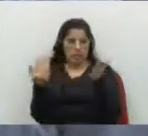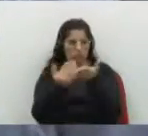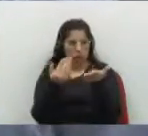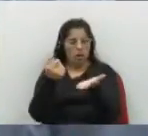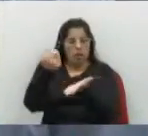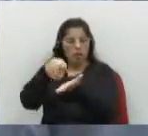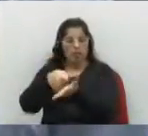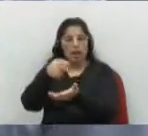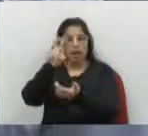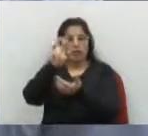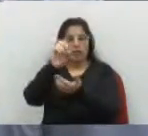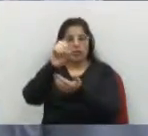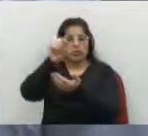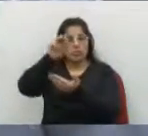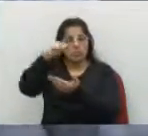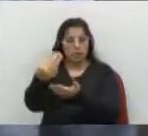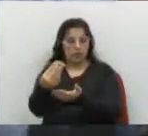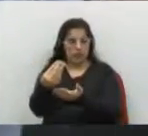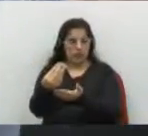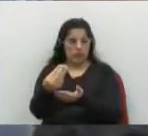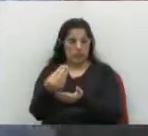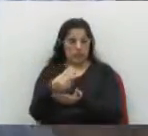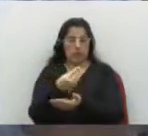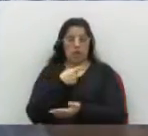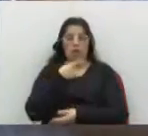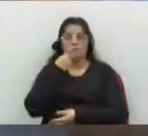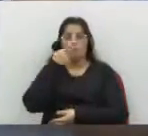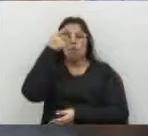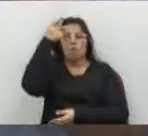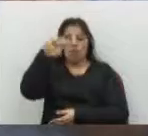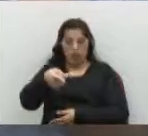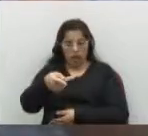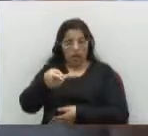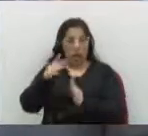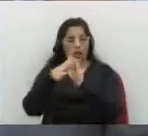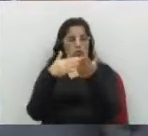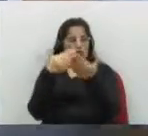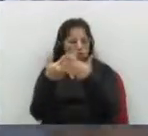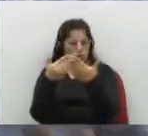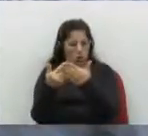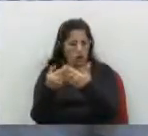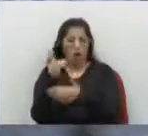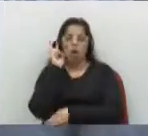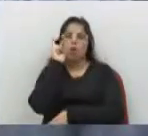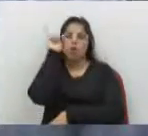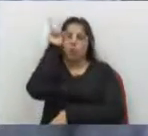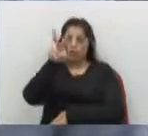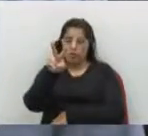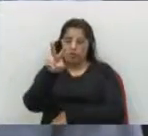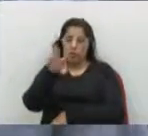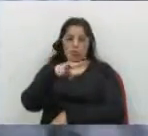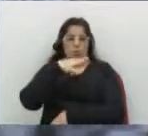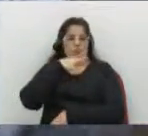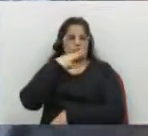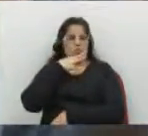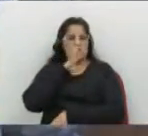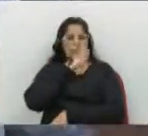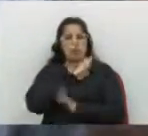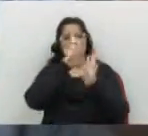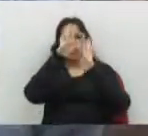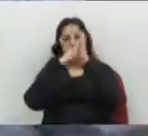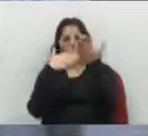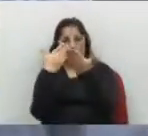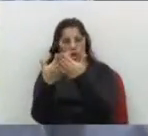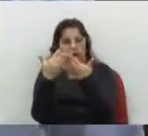que pagar. E eu falei da escola, eu acho a escola sensacional, eu convivi. Só que se a senhora, vamos